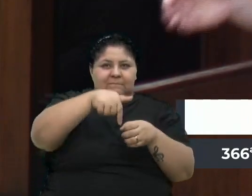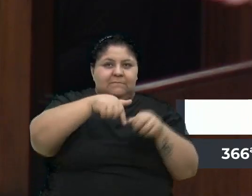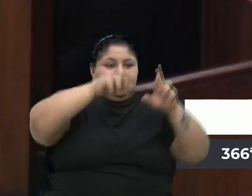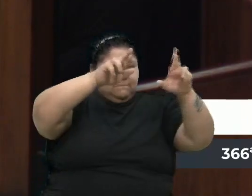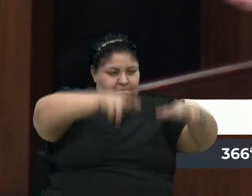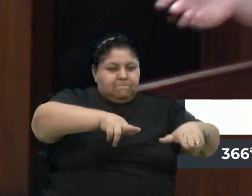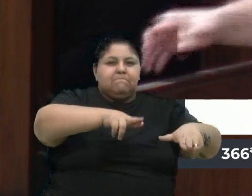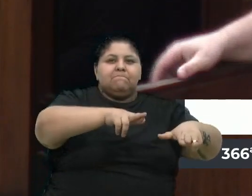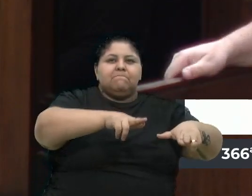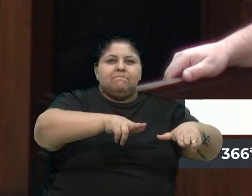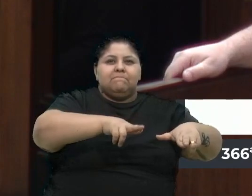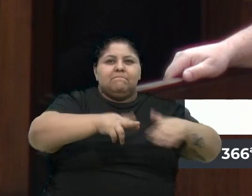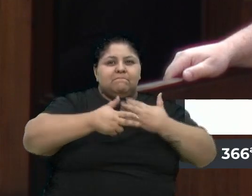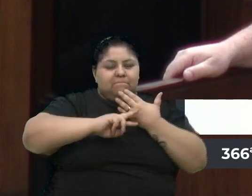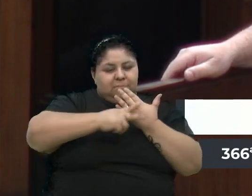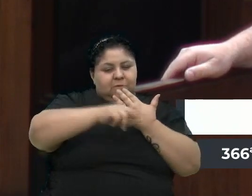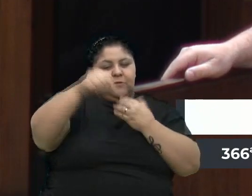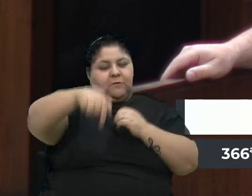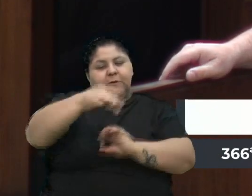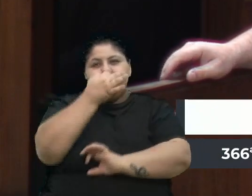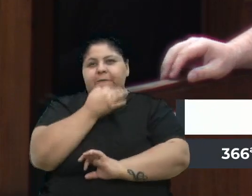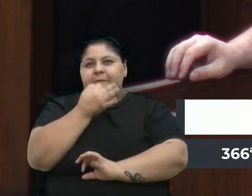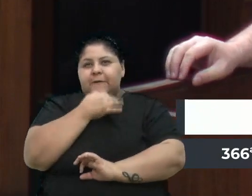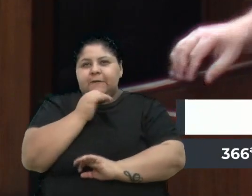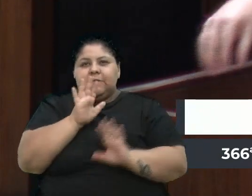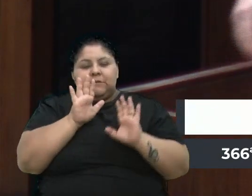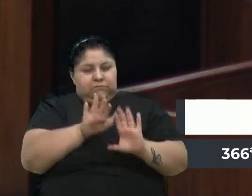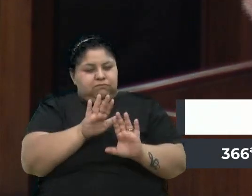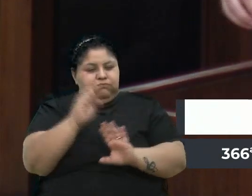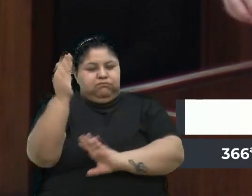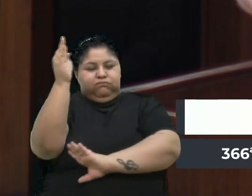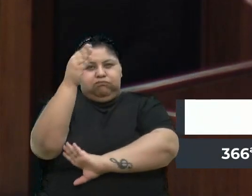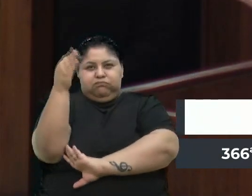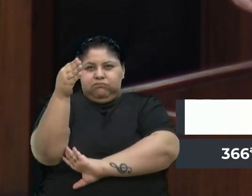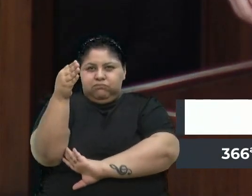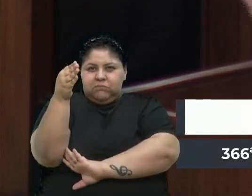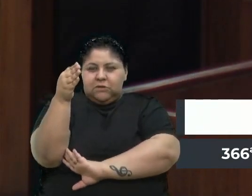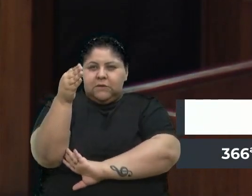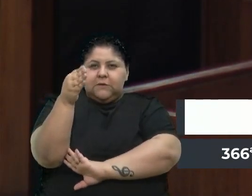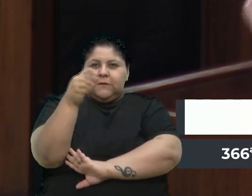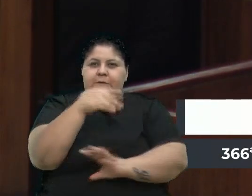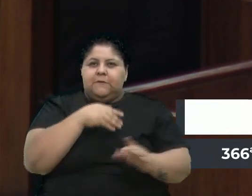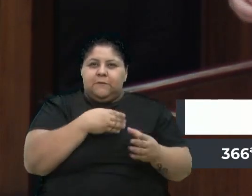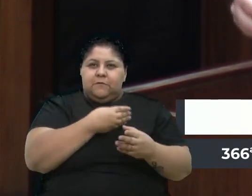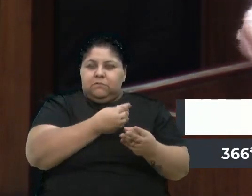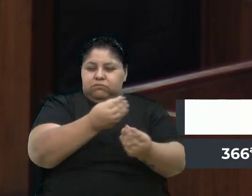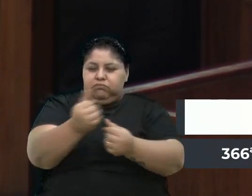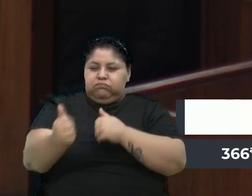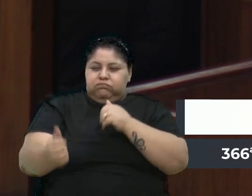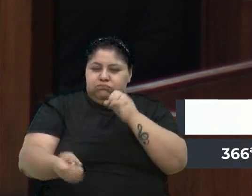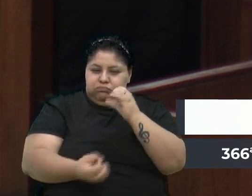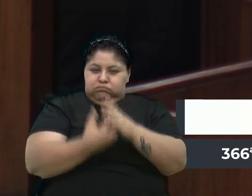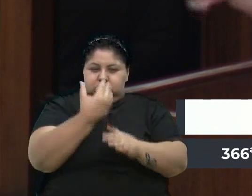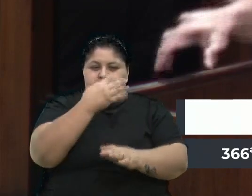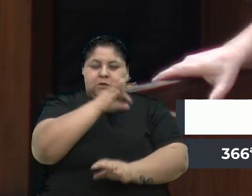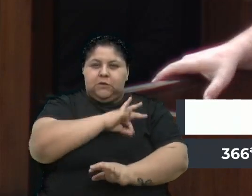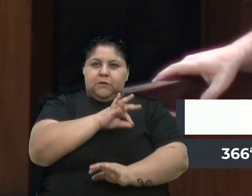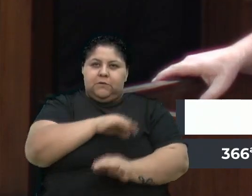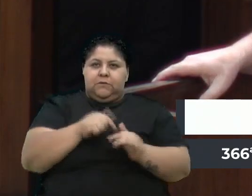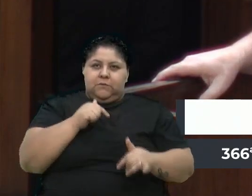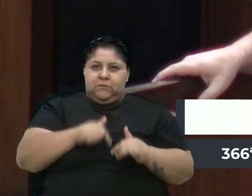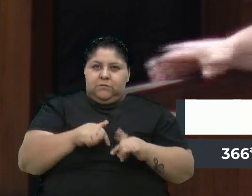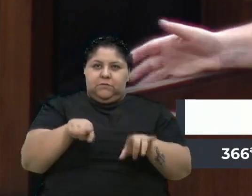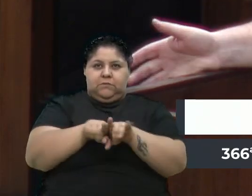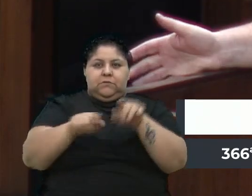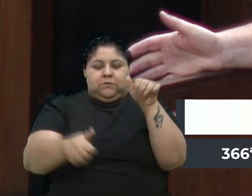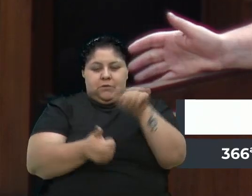região, consequentemente para Caxias, e que deixe a nossa rede hoteleira, nossos serviços, e gere muito emprego, renda e, consequentemente, qualificação das